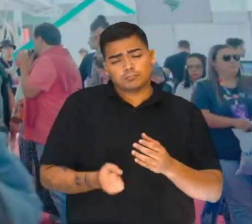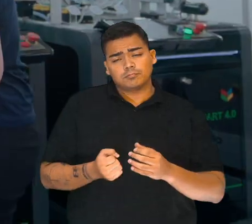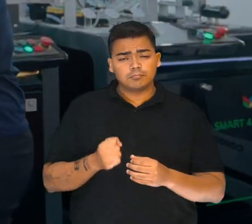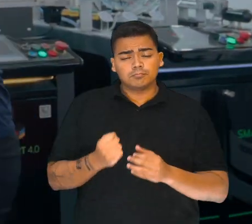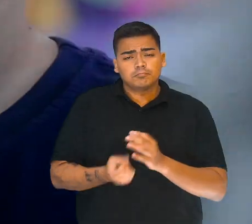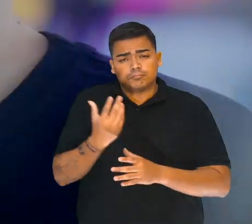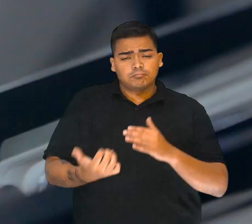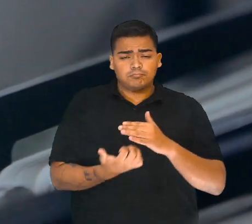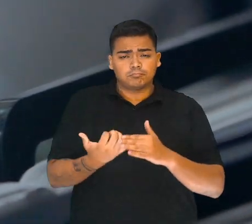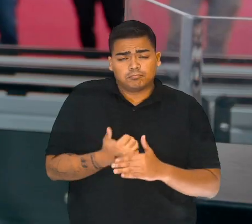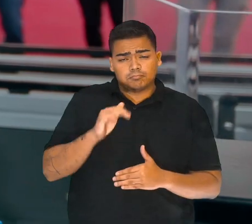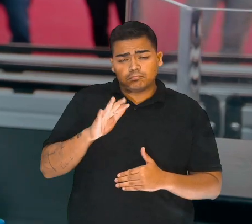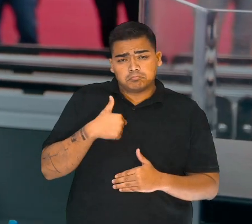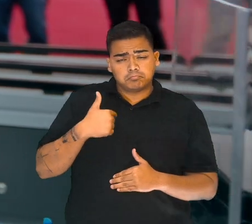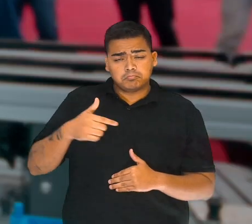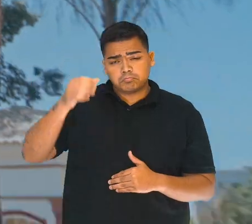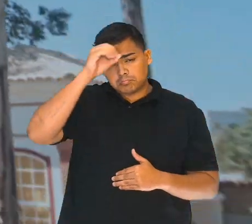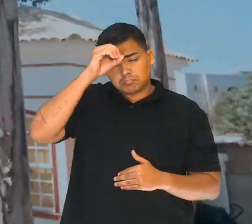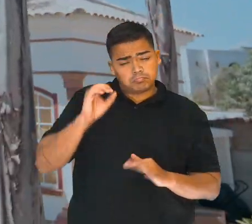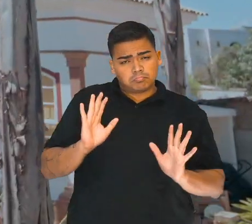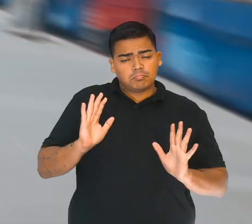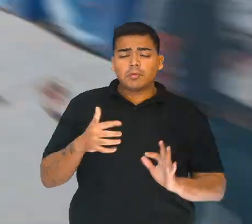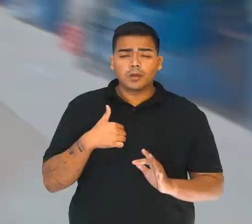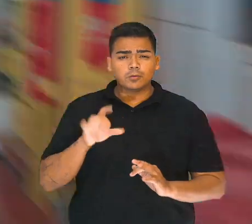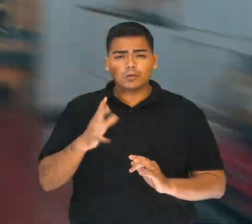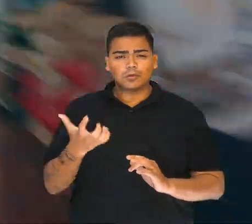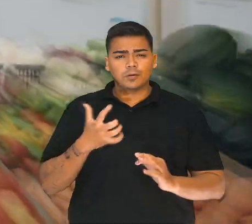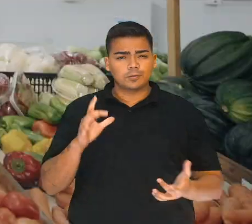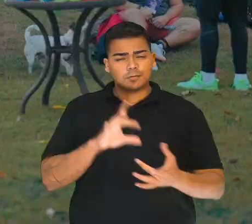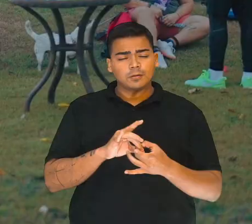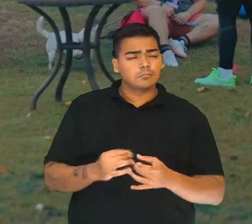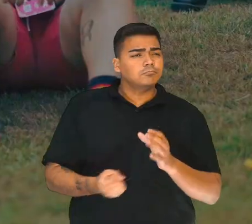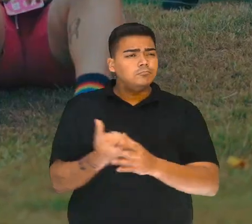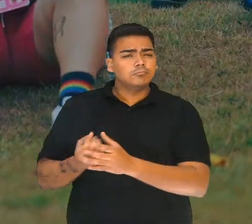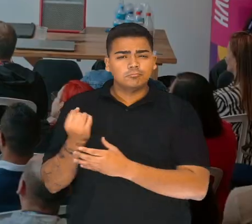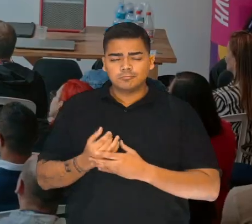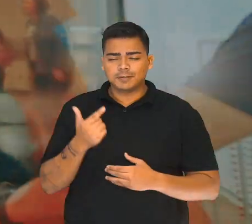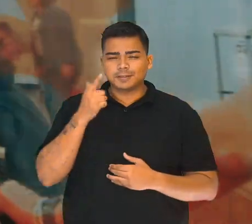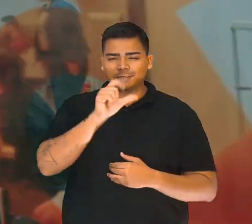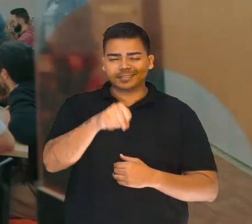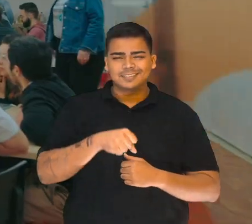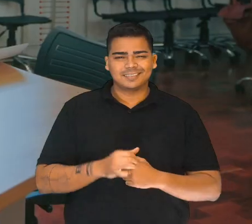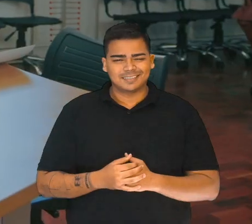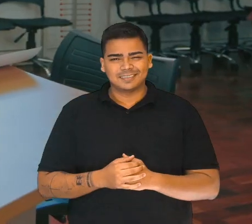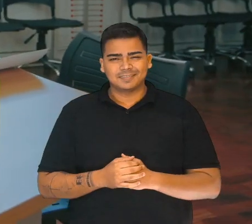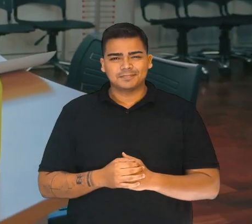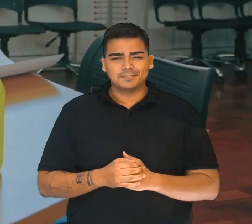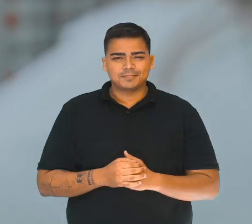Quais são elas? Não tenho a menor ideia, não quero prever. Eu quero conectar para que elas apareçam, e aí acontece, né?